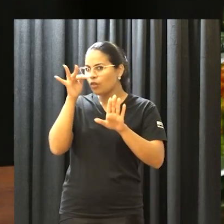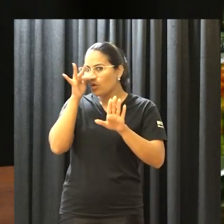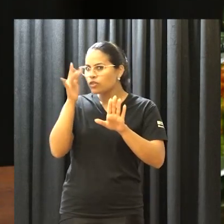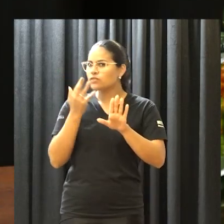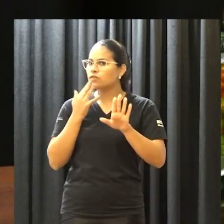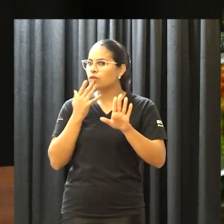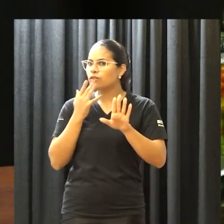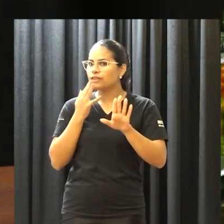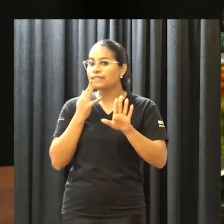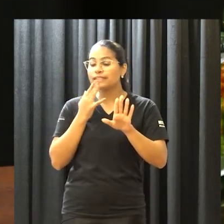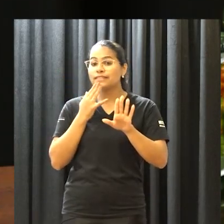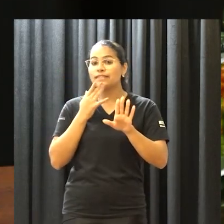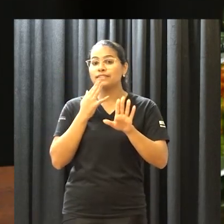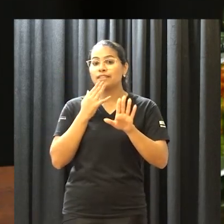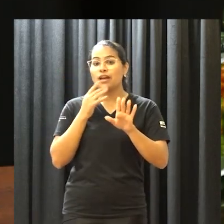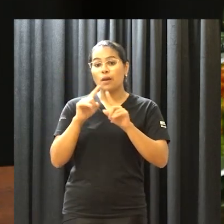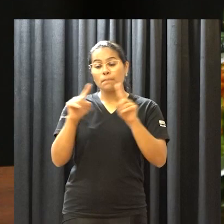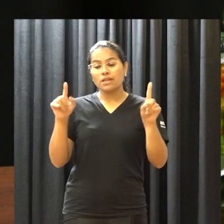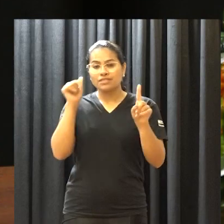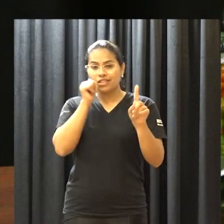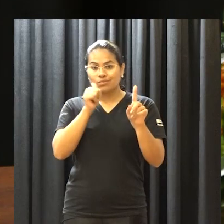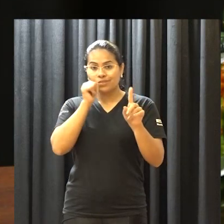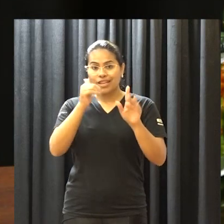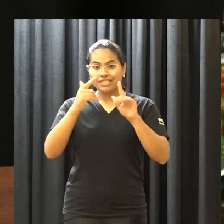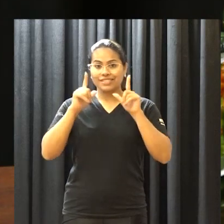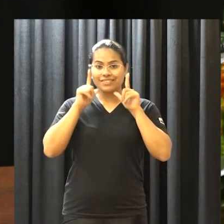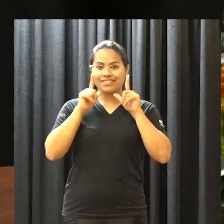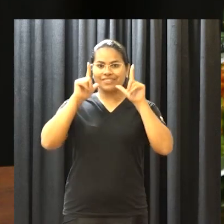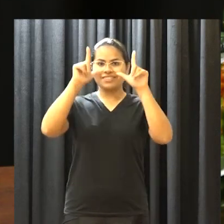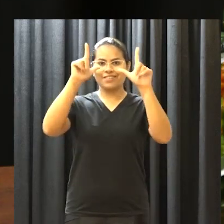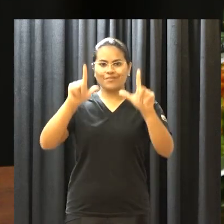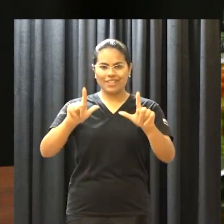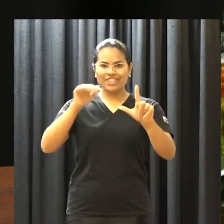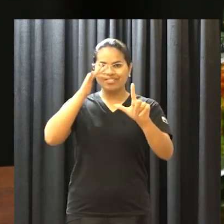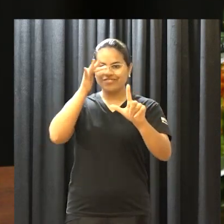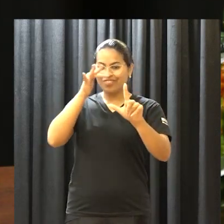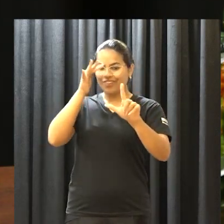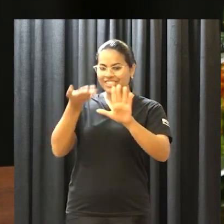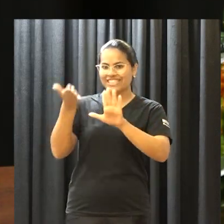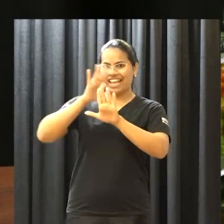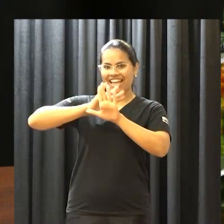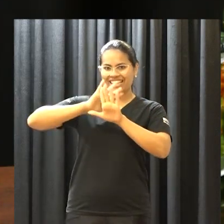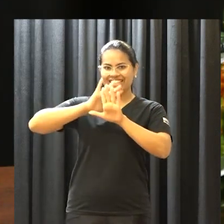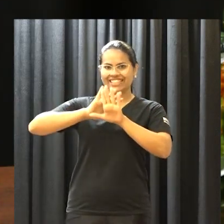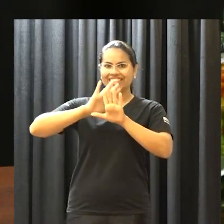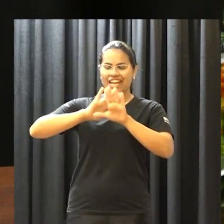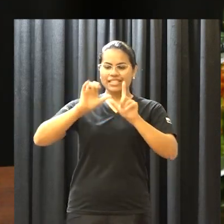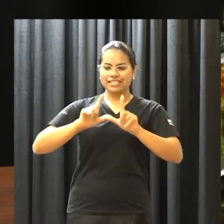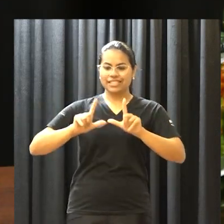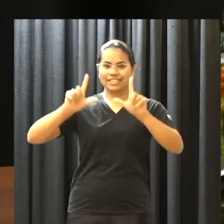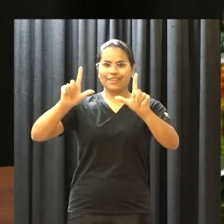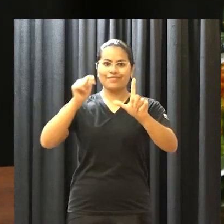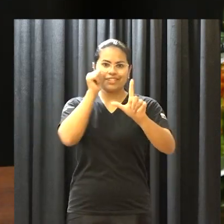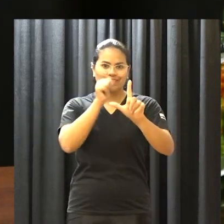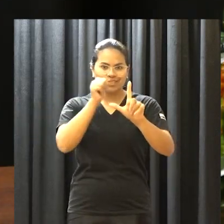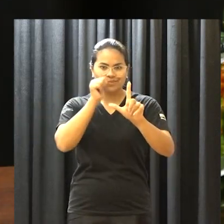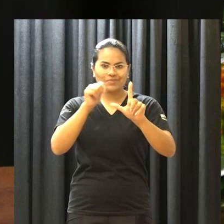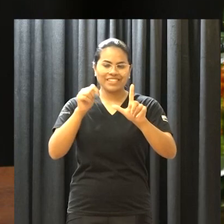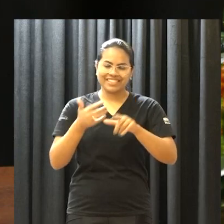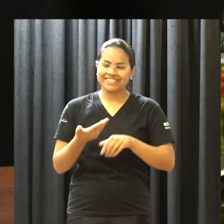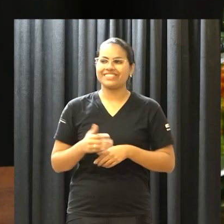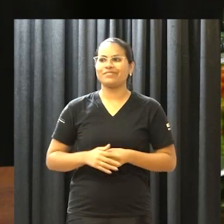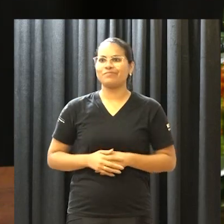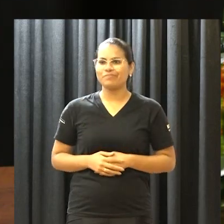das mulheres aparece à frente desses ramos de folhas coloridas. Aí fui atacada por um momento poético